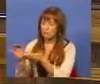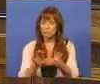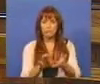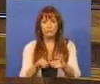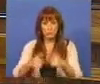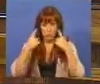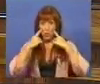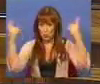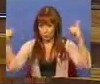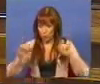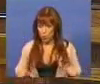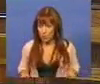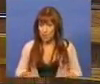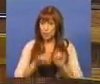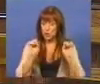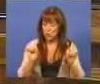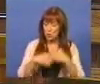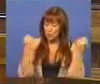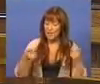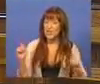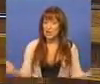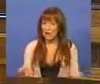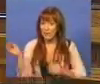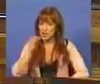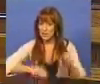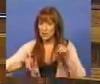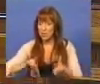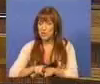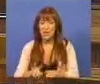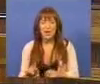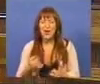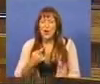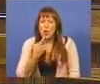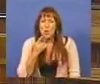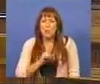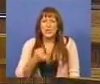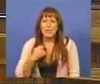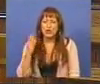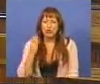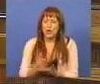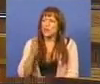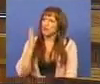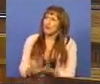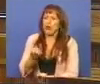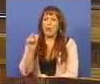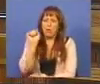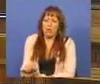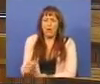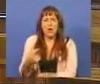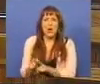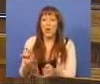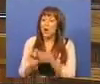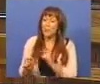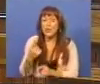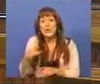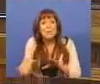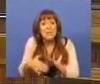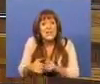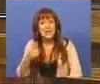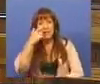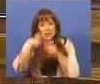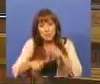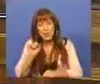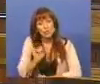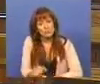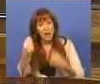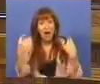financiamento público dos partidos e das campanhas eleitorais, não o entendemos na exclusividade, entendemos que há uma componente de participação cidadã